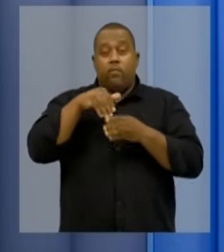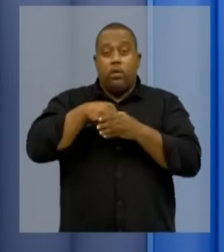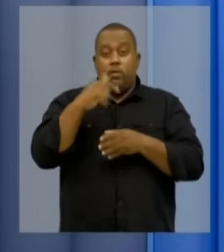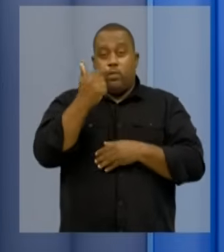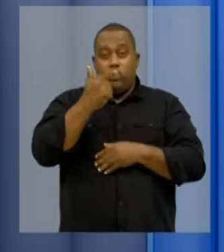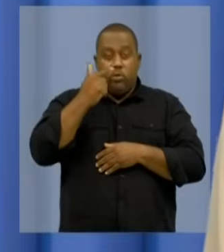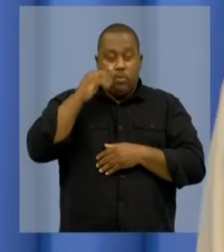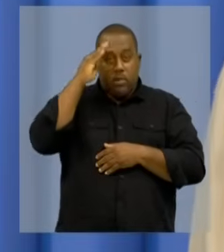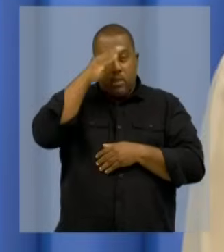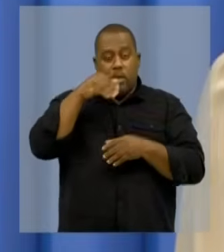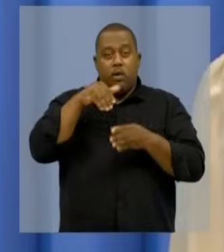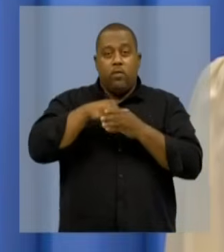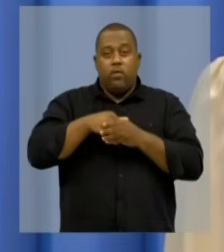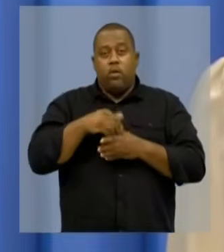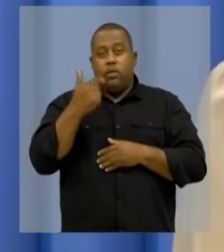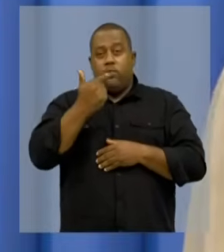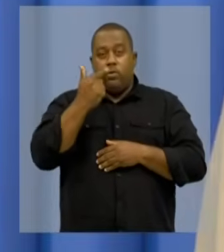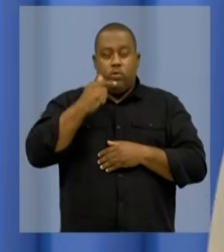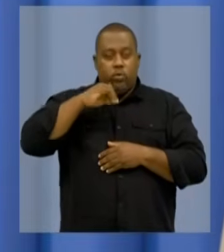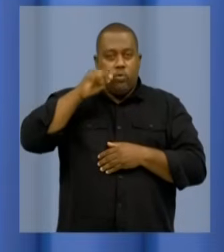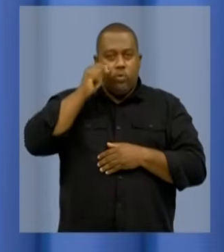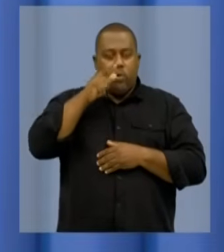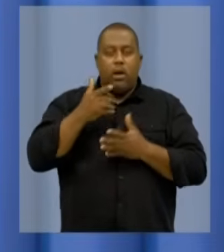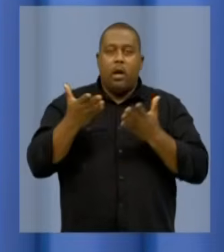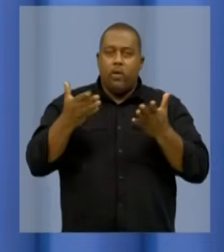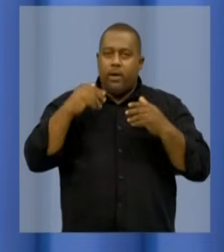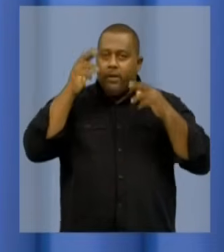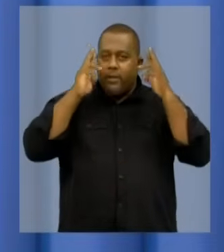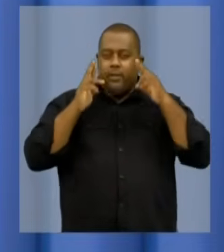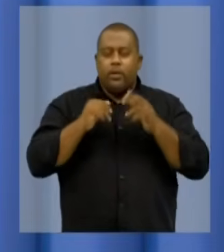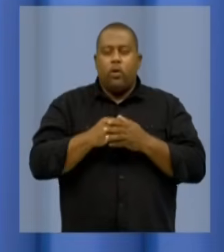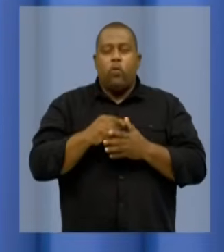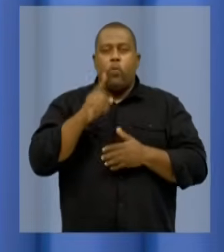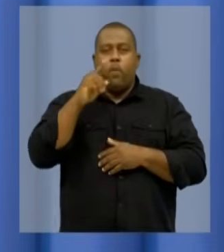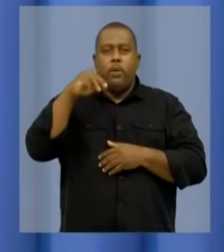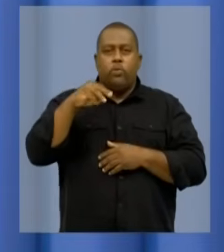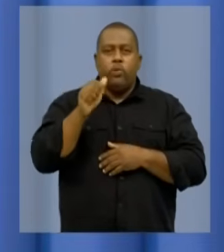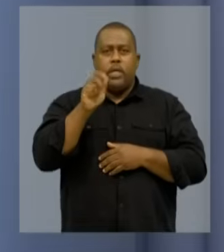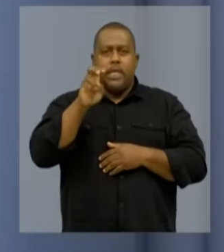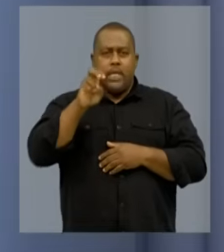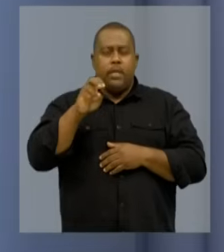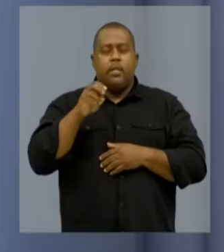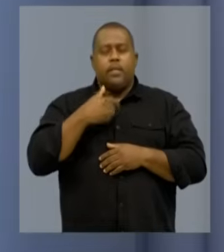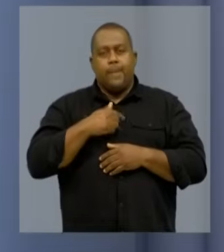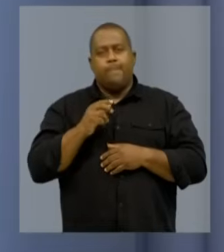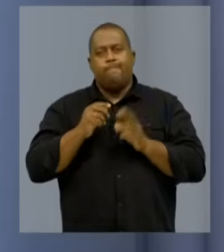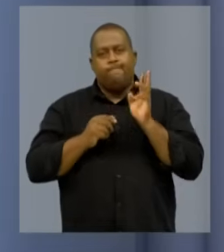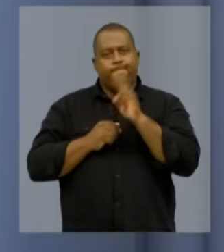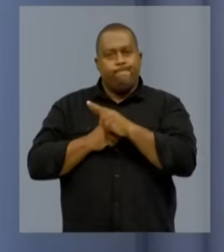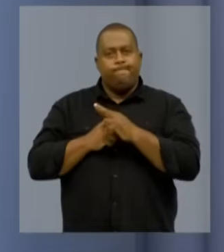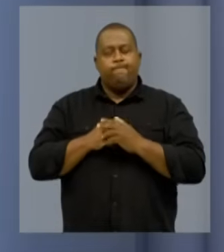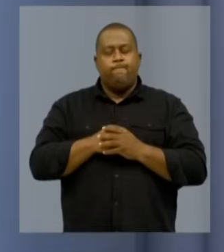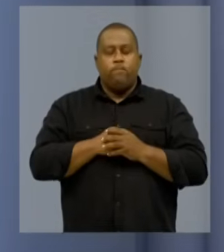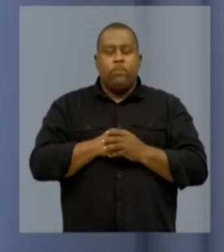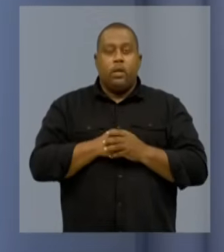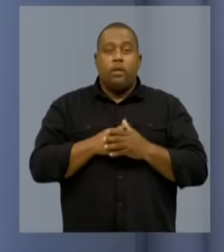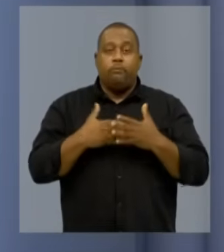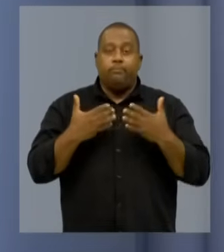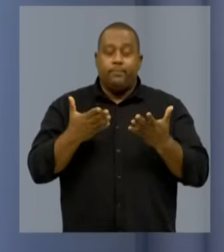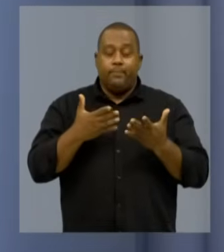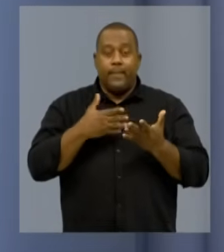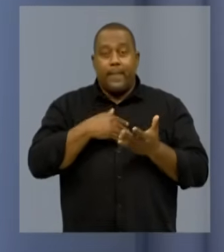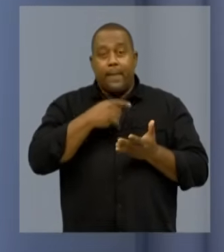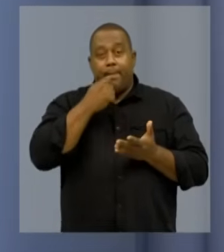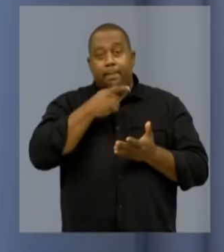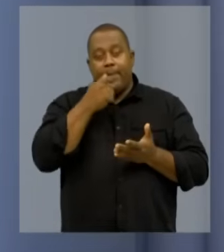Roma. Candidato Kleber Rosa, o senhor tem 1h15 para a réplica. Bom, piada pronta do